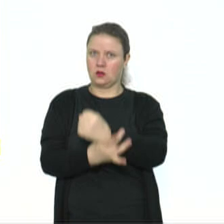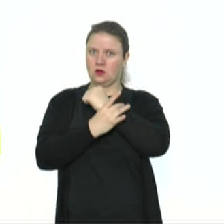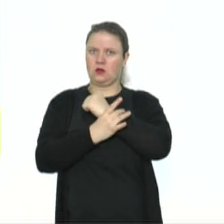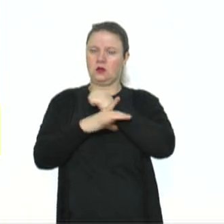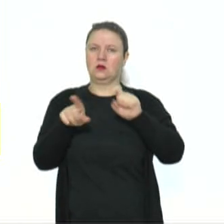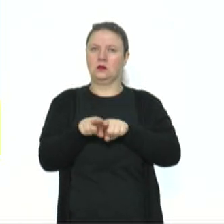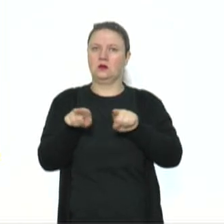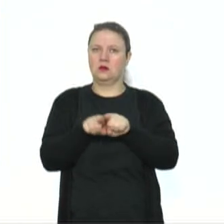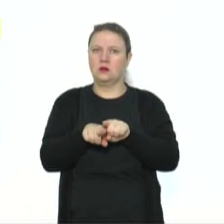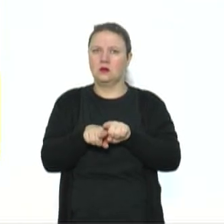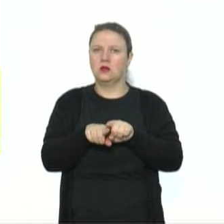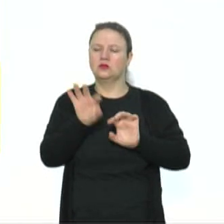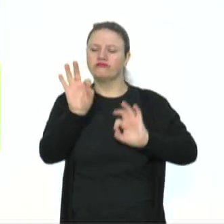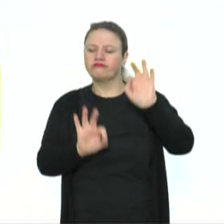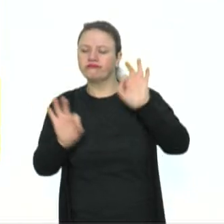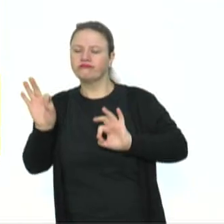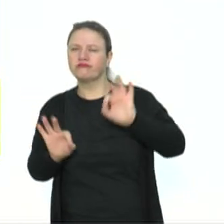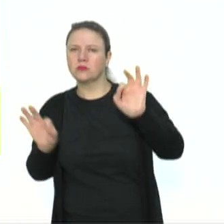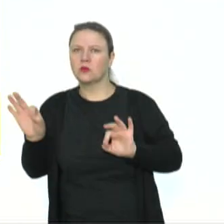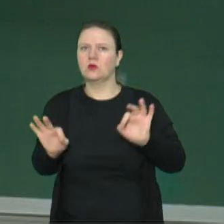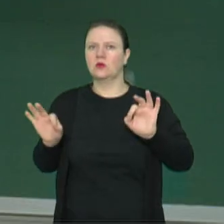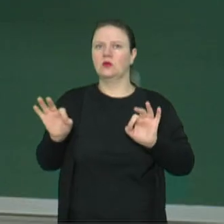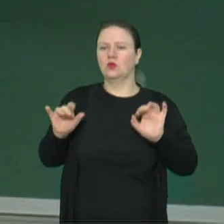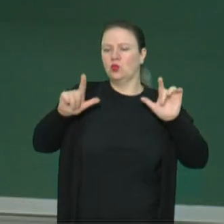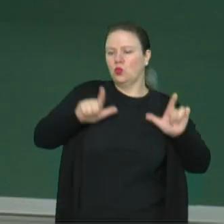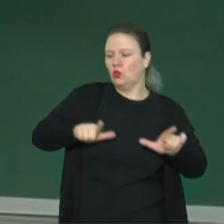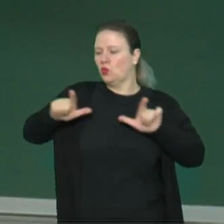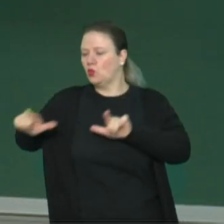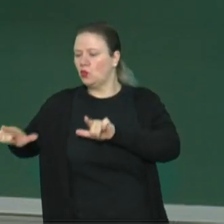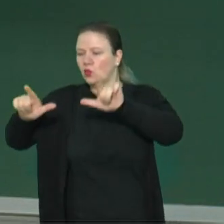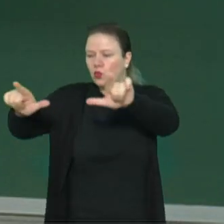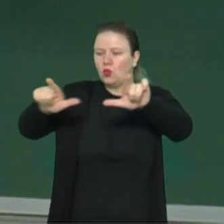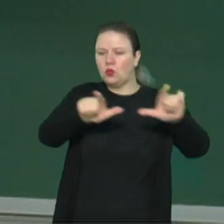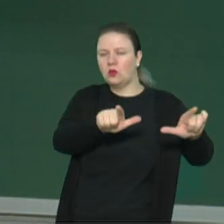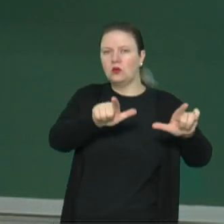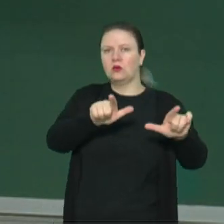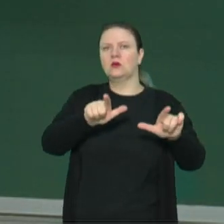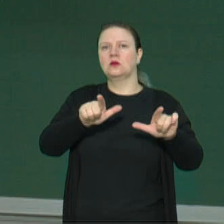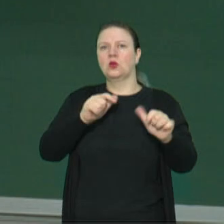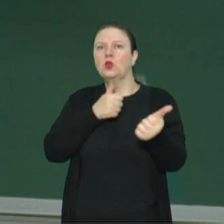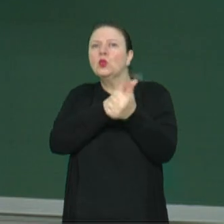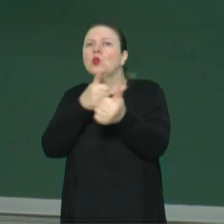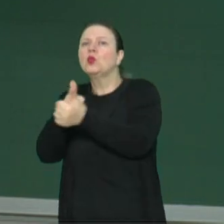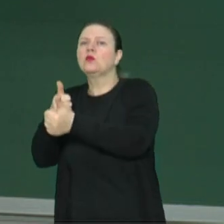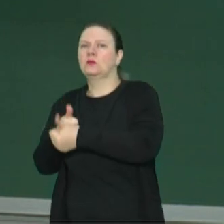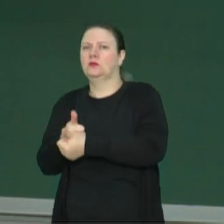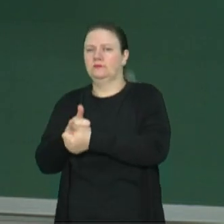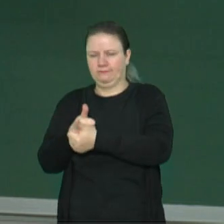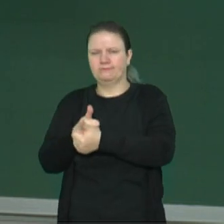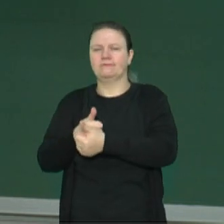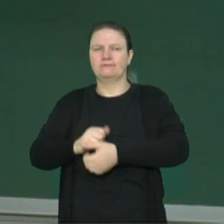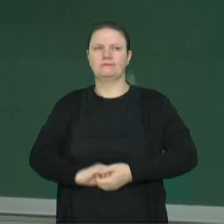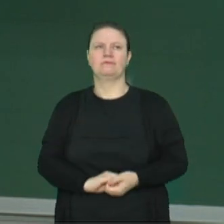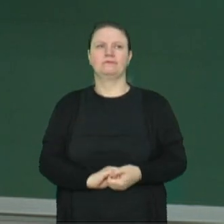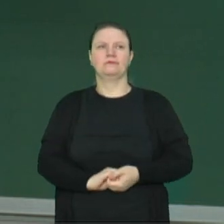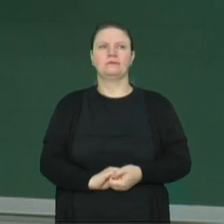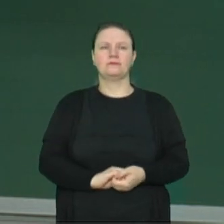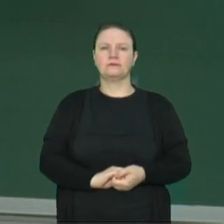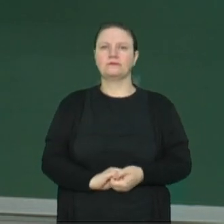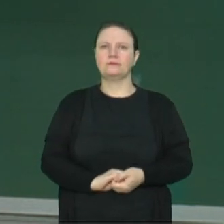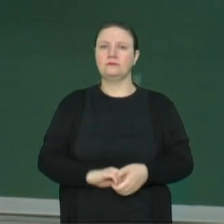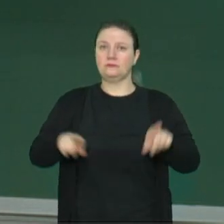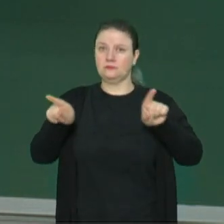que são montados, né, em competições, são vários tatames, um fica ao lado do outro, que acontecem as lutas.